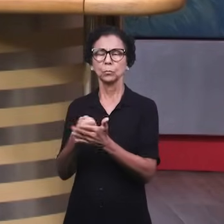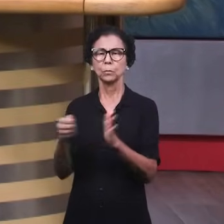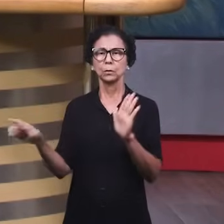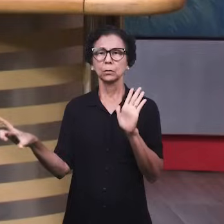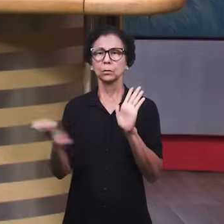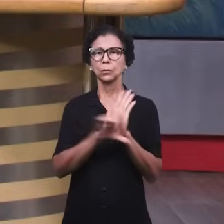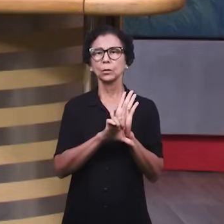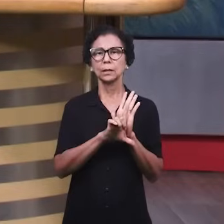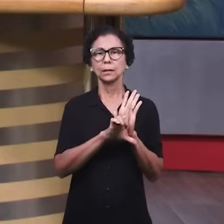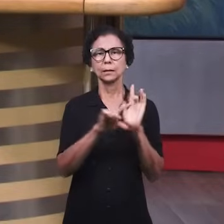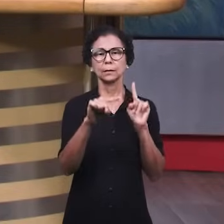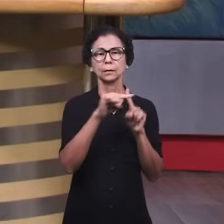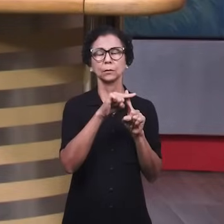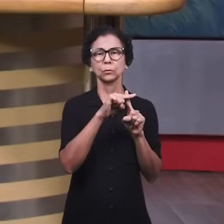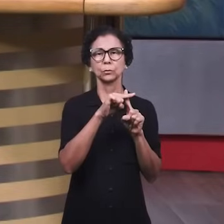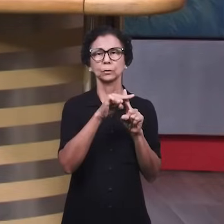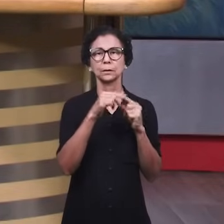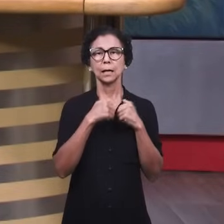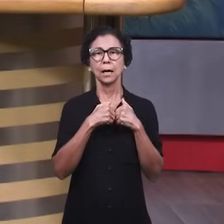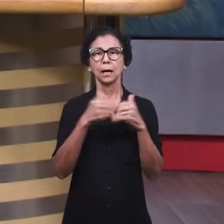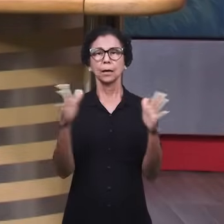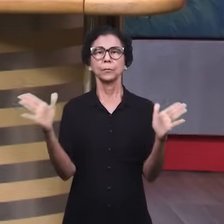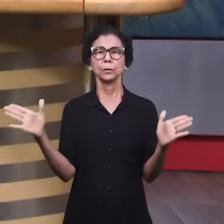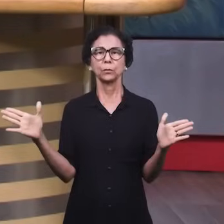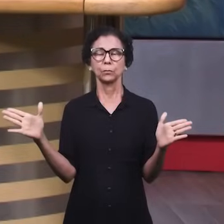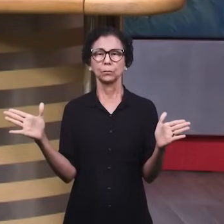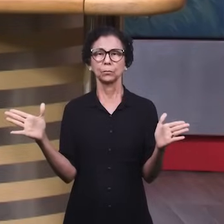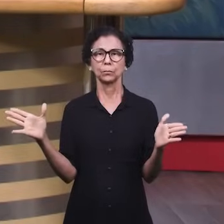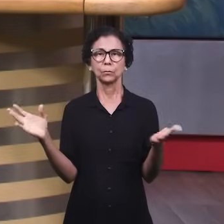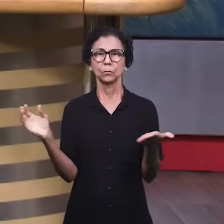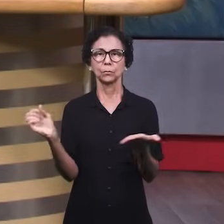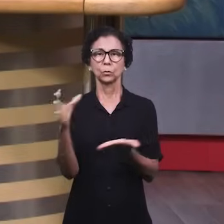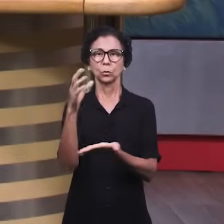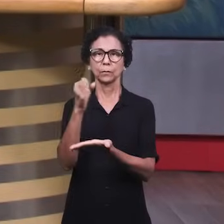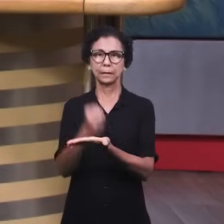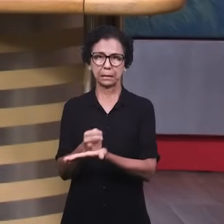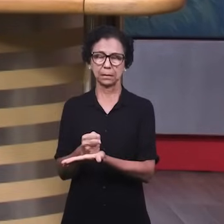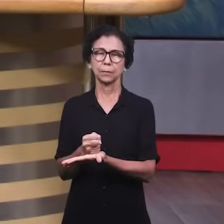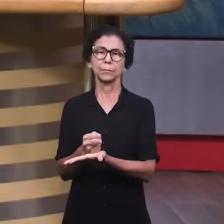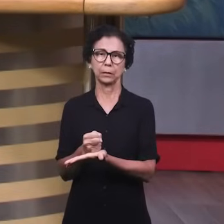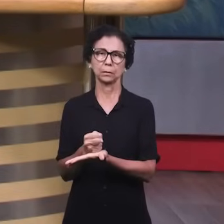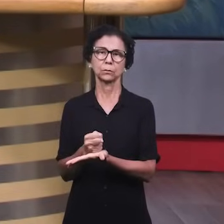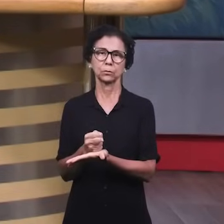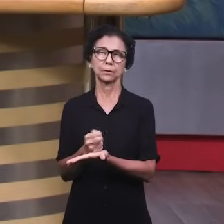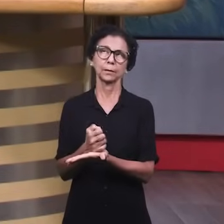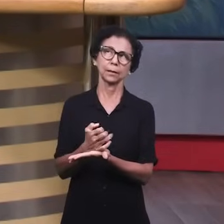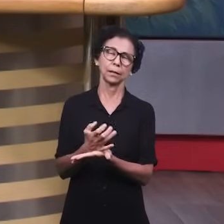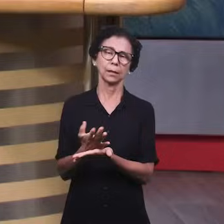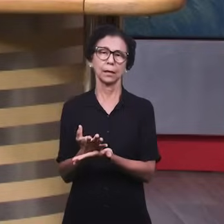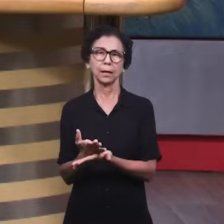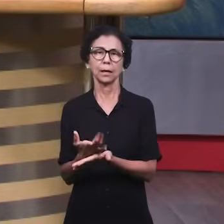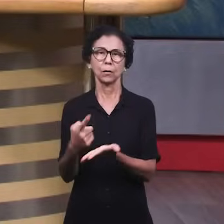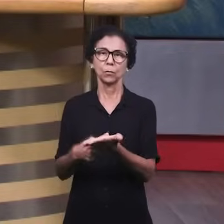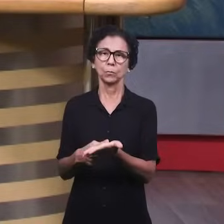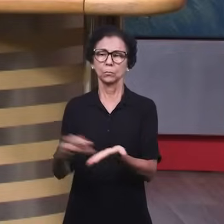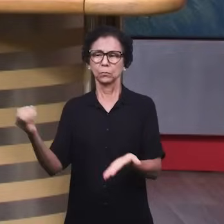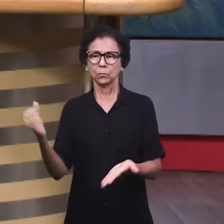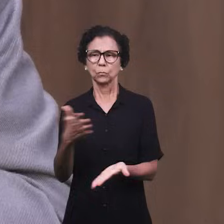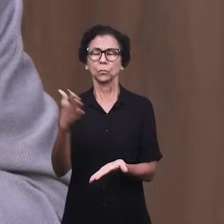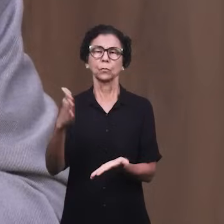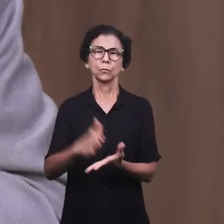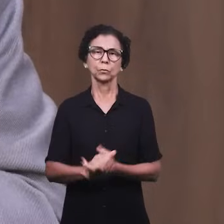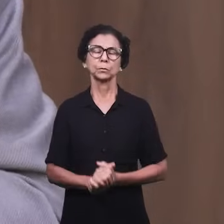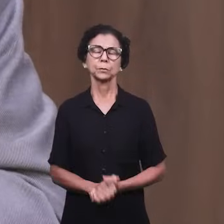tudo aquilo que foi feito mas ele abriu um novo testamento né Ele abriu um novo eh a uma nova